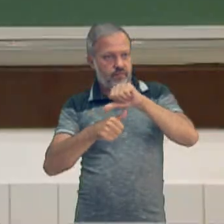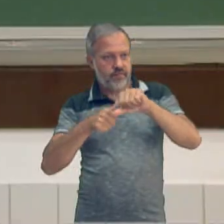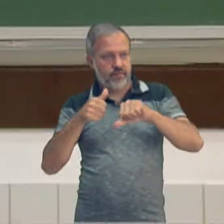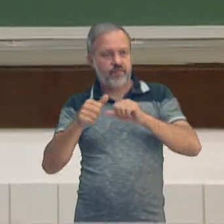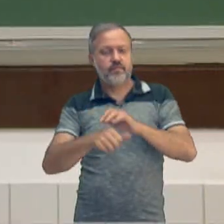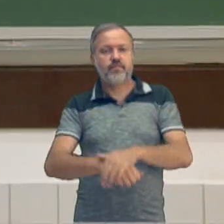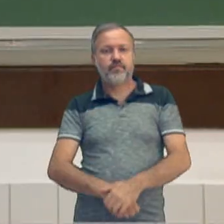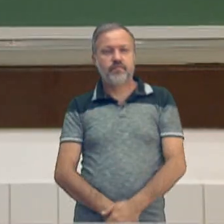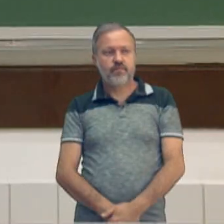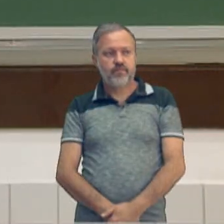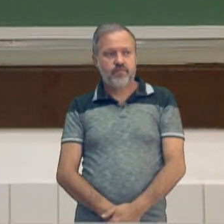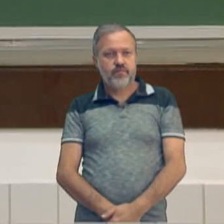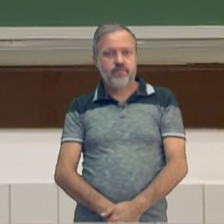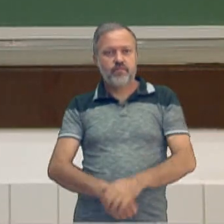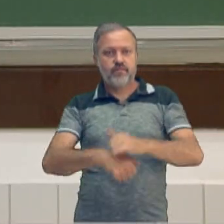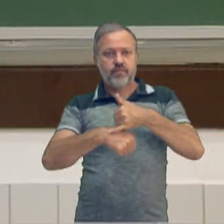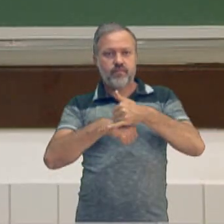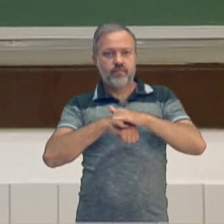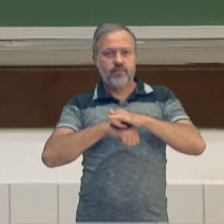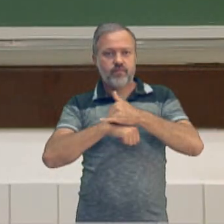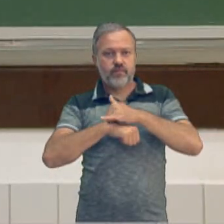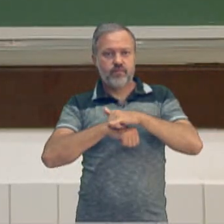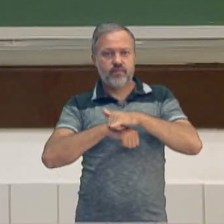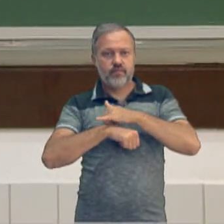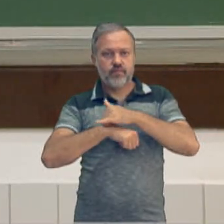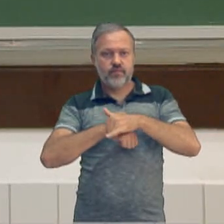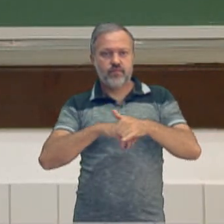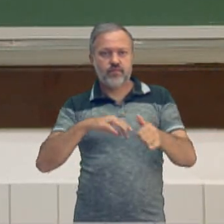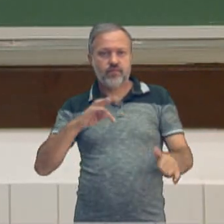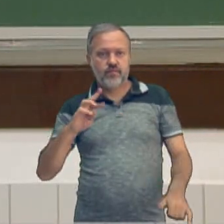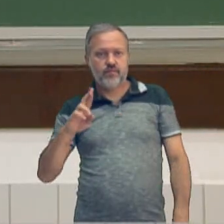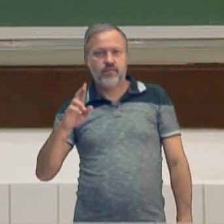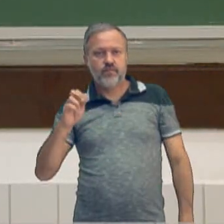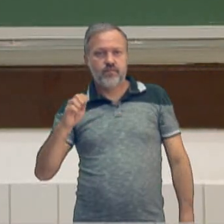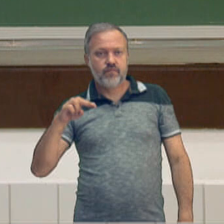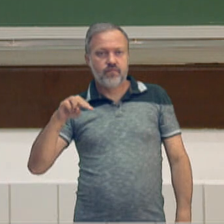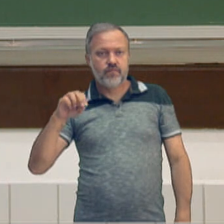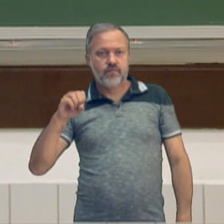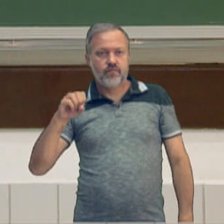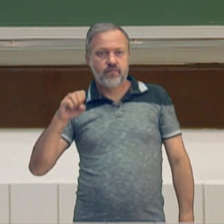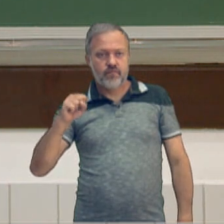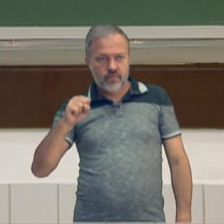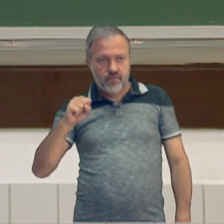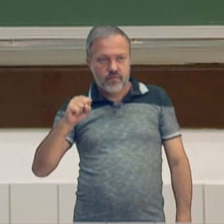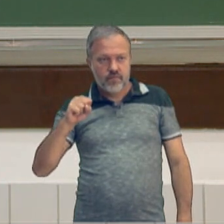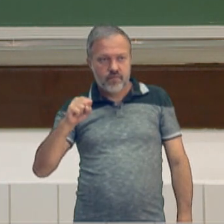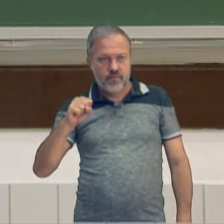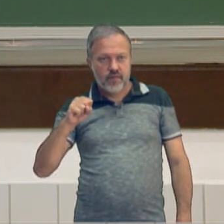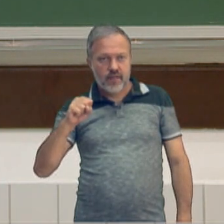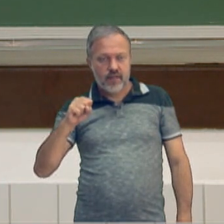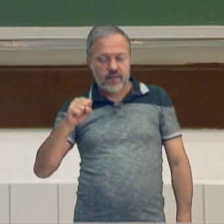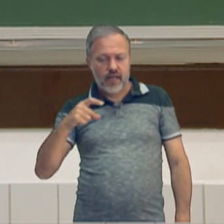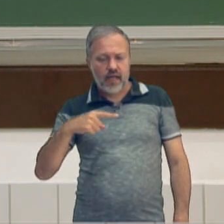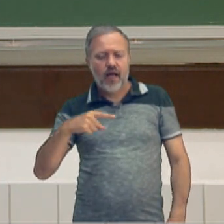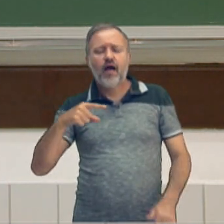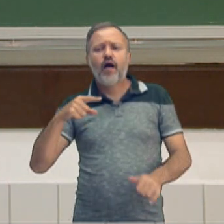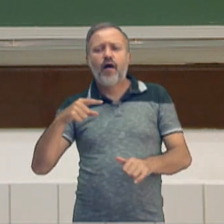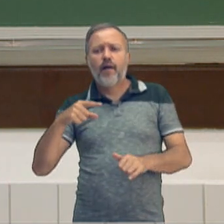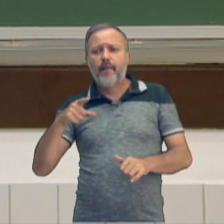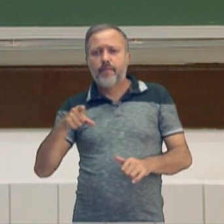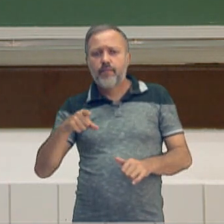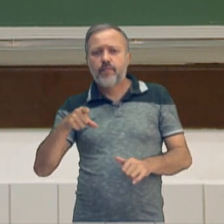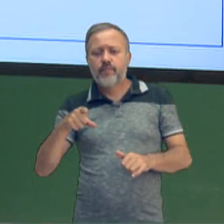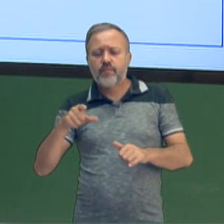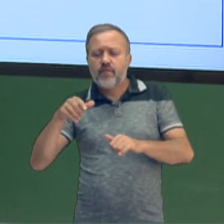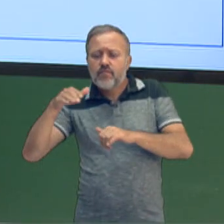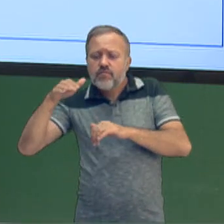trans é pior ainda, gente, porque ela é uma gordura que foi modificada em laboratório, mas vamos voltar ao slide aqui. Vocês estão vendo que aqui, ó, a gente